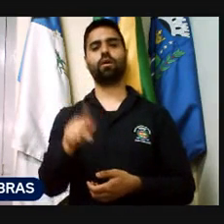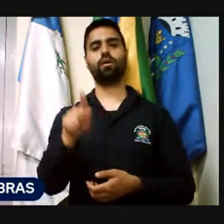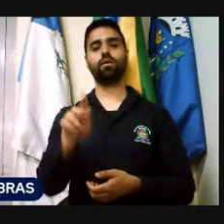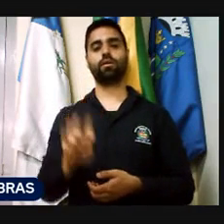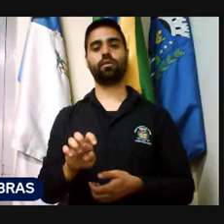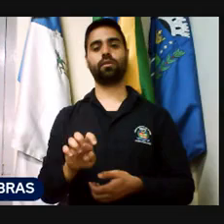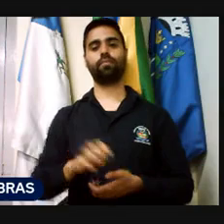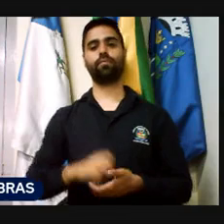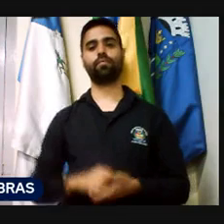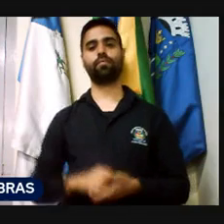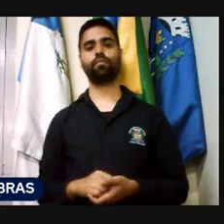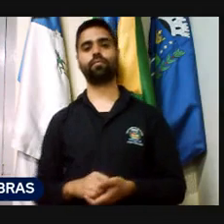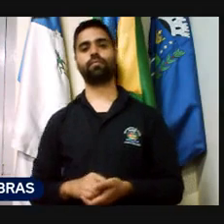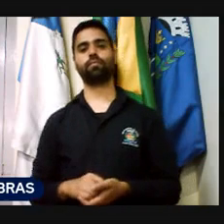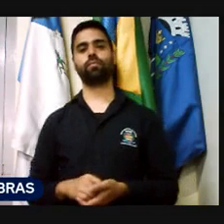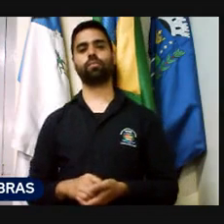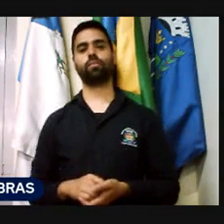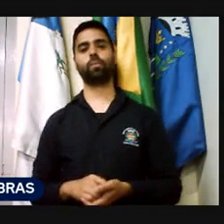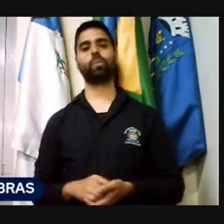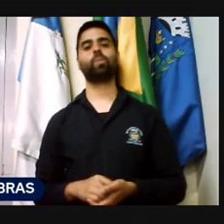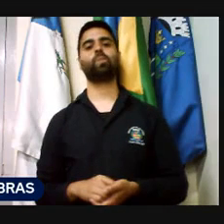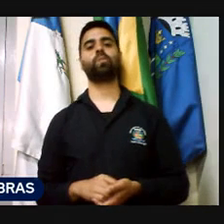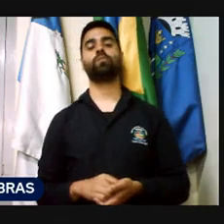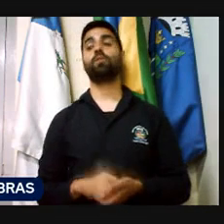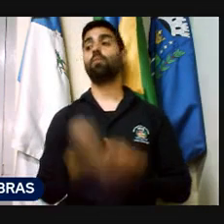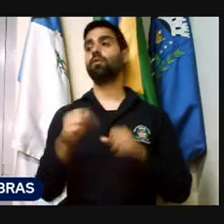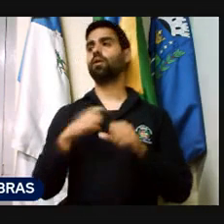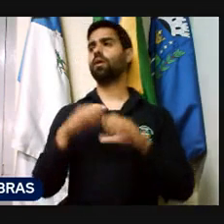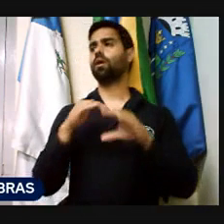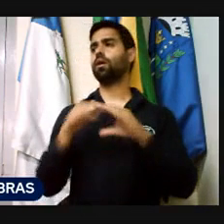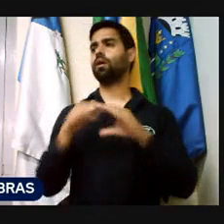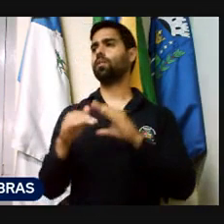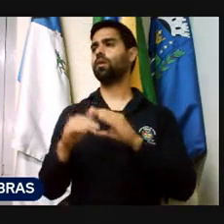nas instituições legais na forma regimental, seja encaminhado.